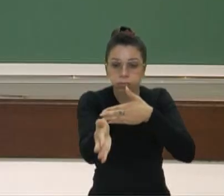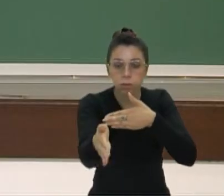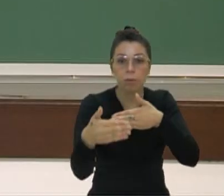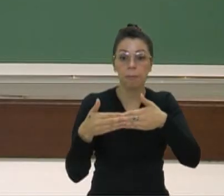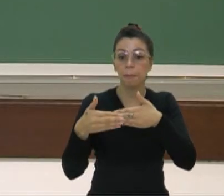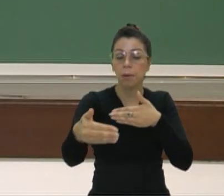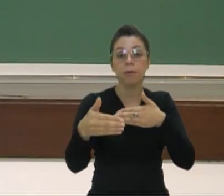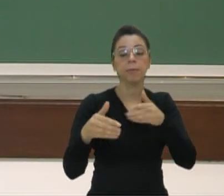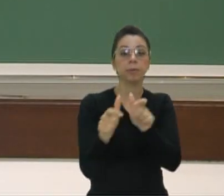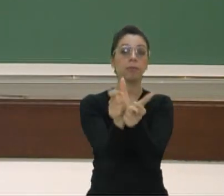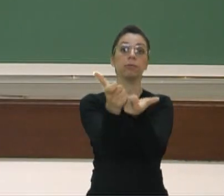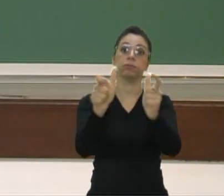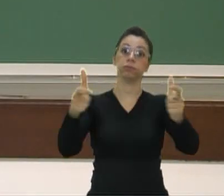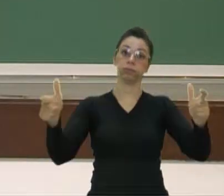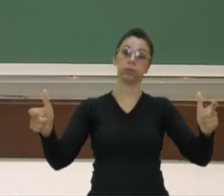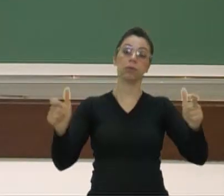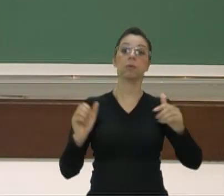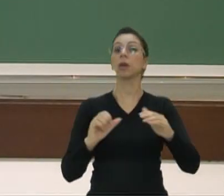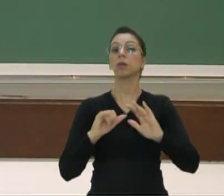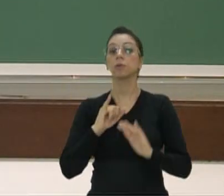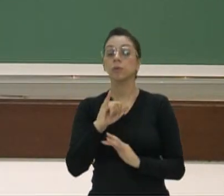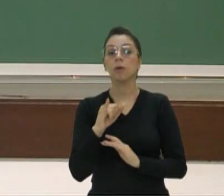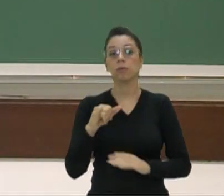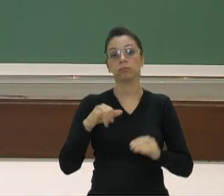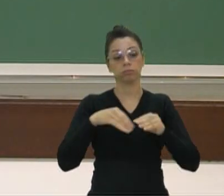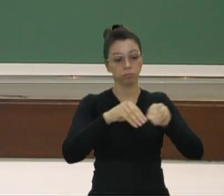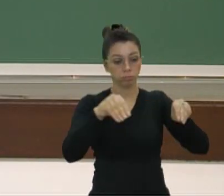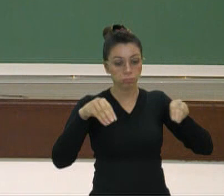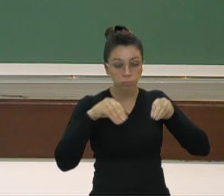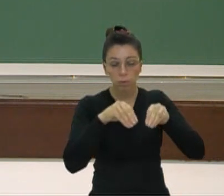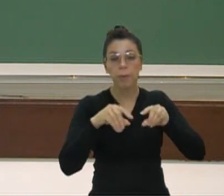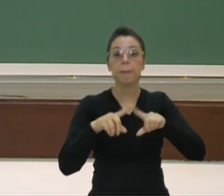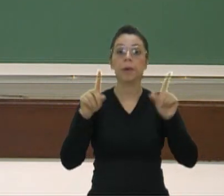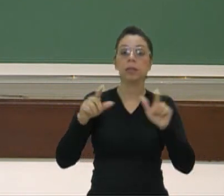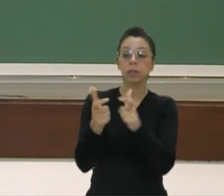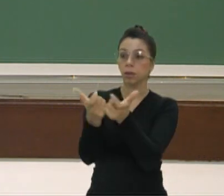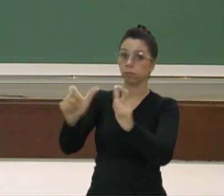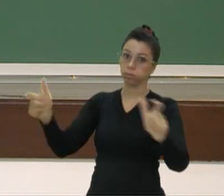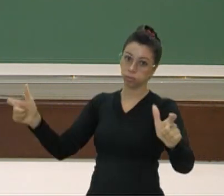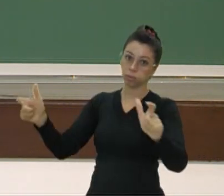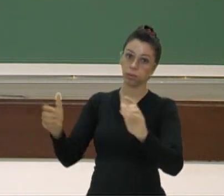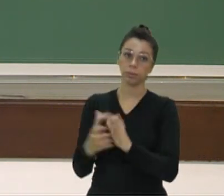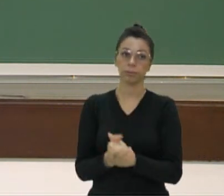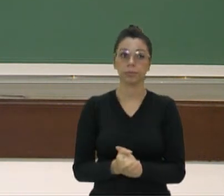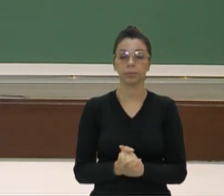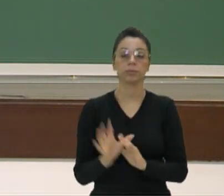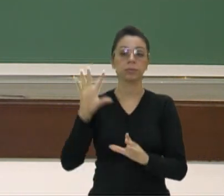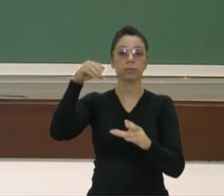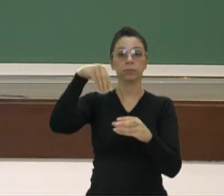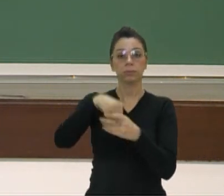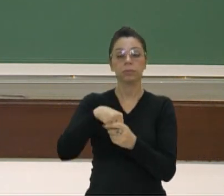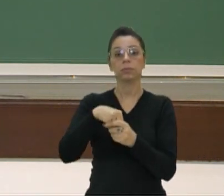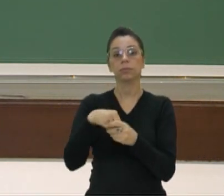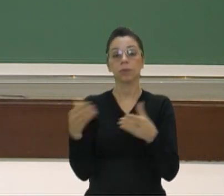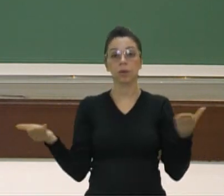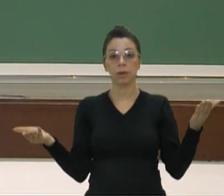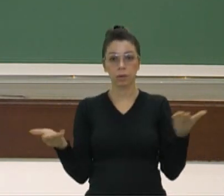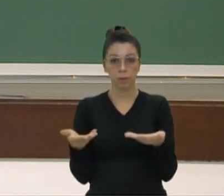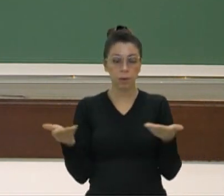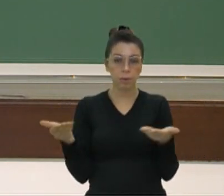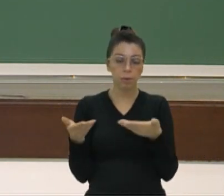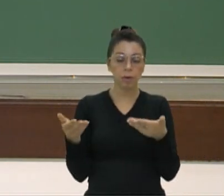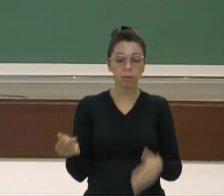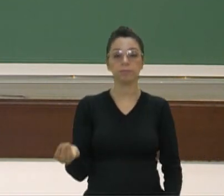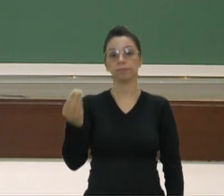muito mais abrangente, ele não é só territorial, ele é muito mais amplo. Dentro disso, agora para a gente